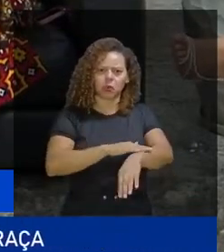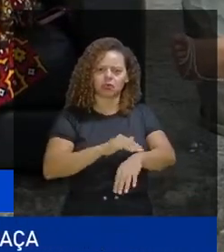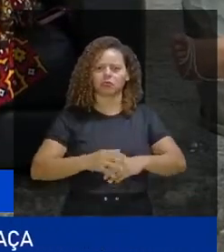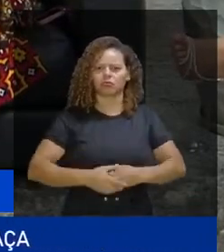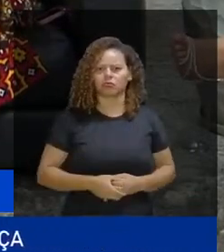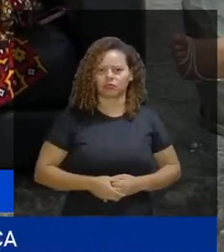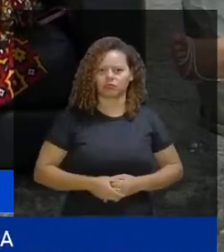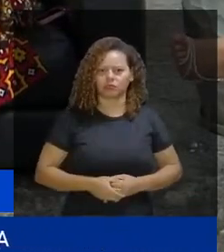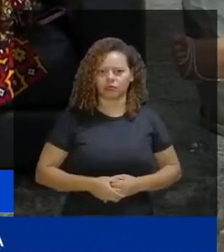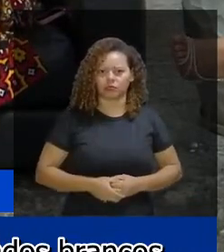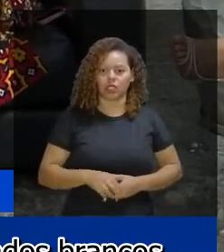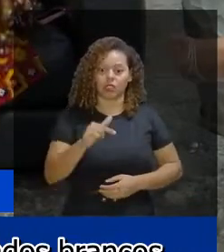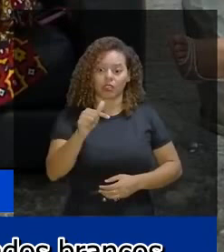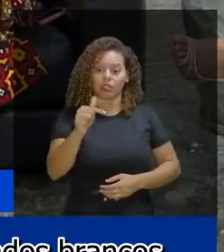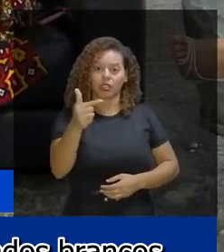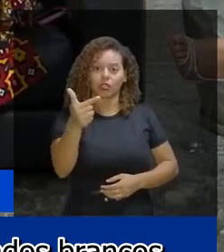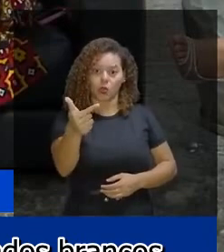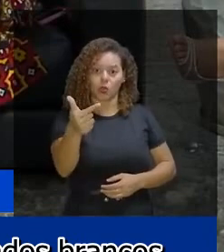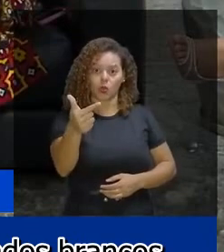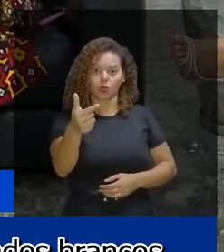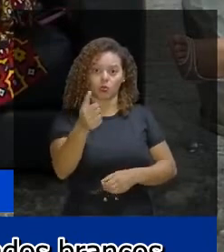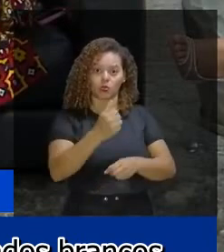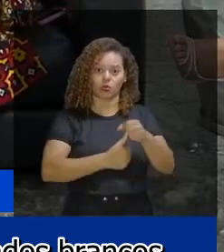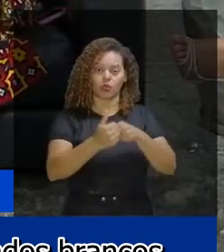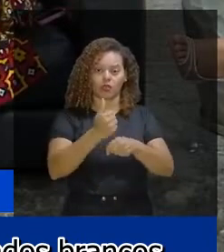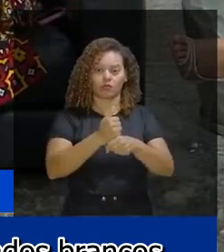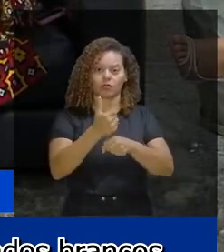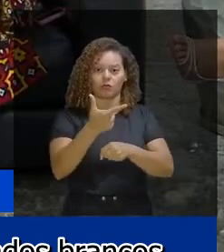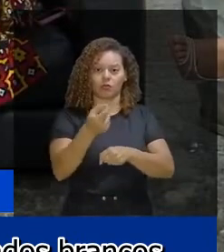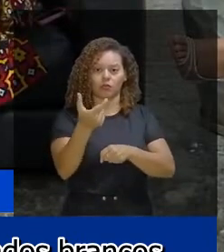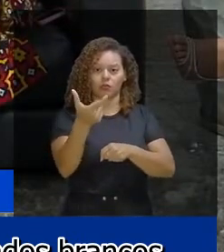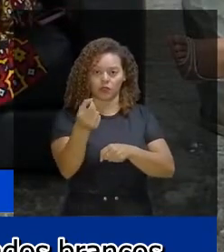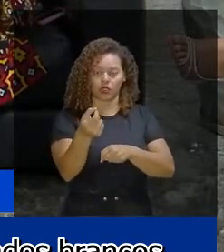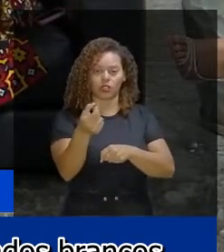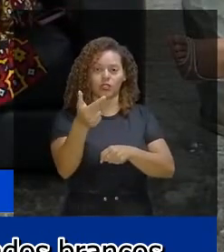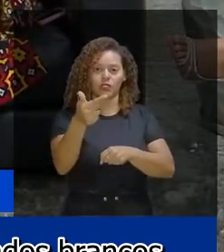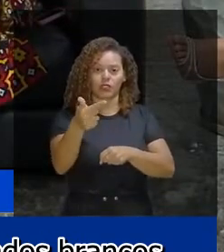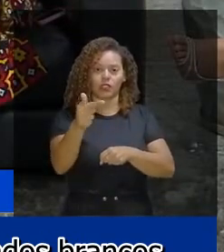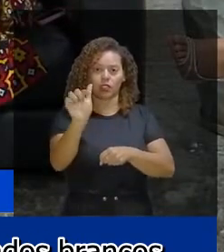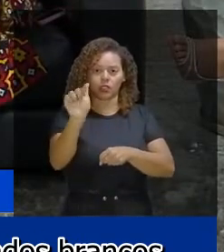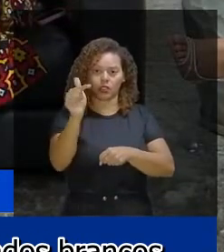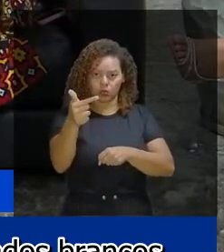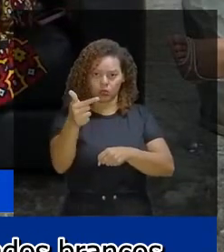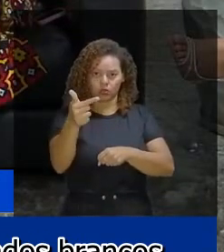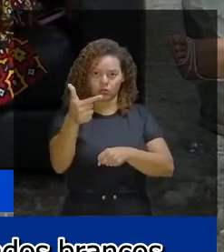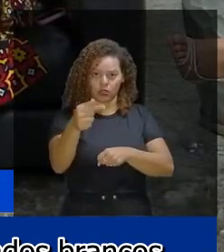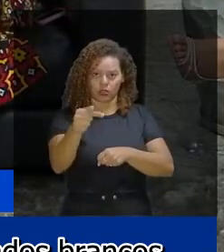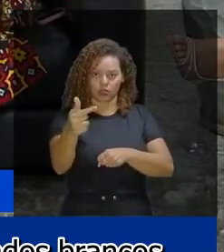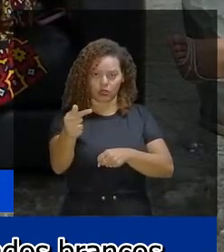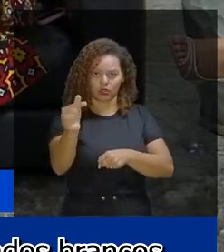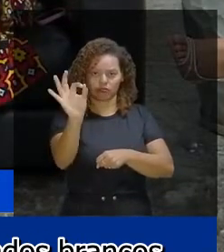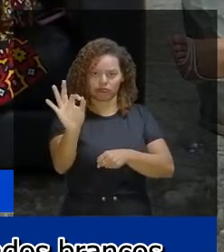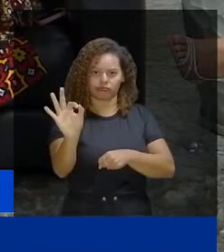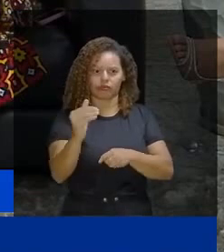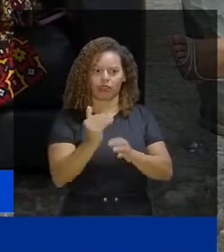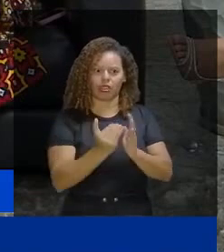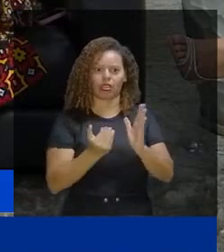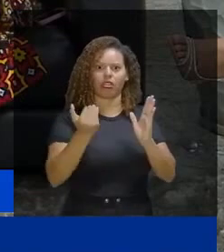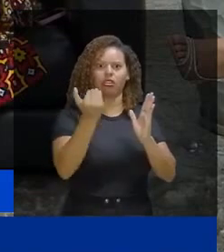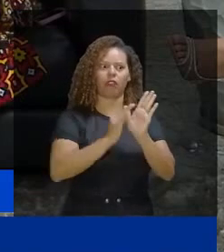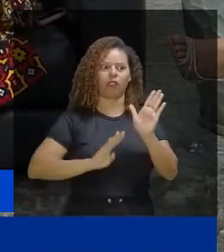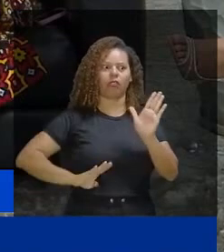72% em 2020. Então, diminuiu a quantidade de candidatos autodeclarados brancos e